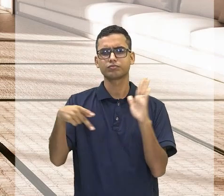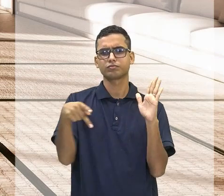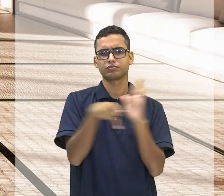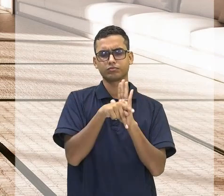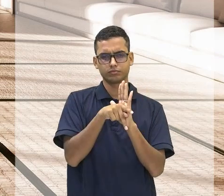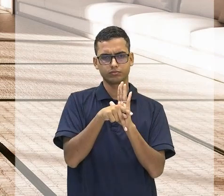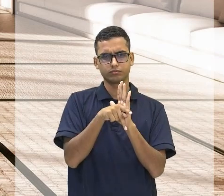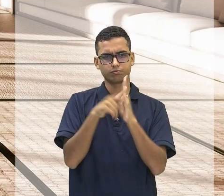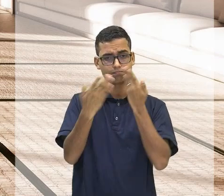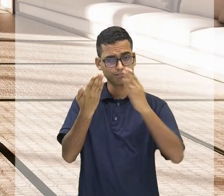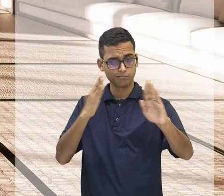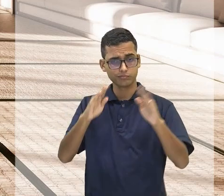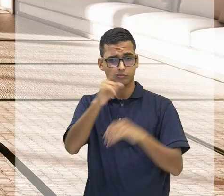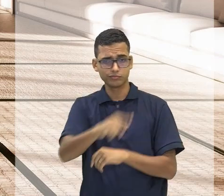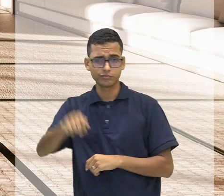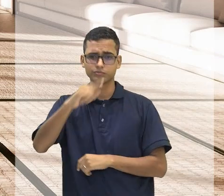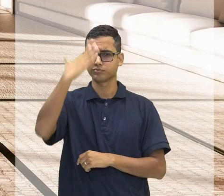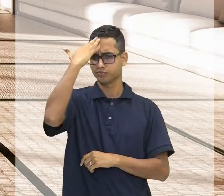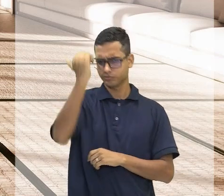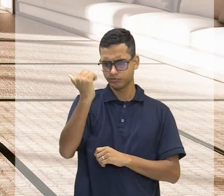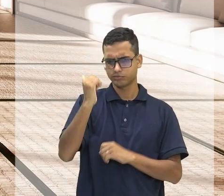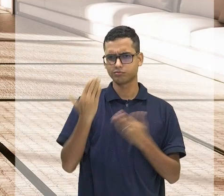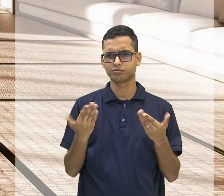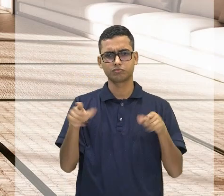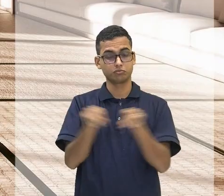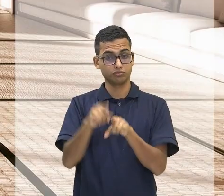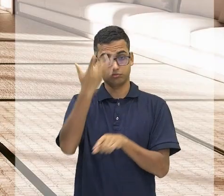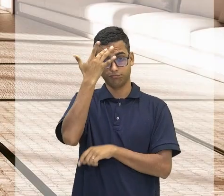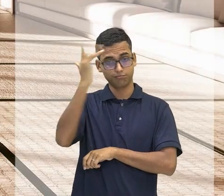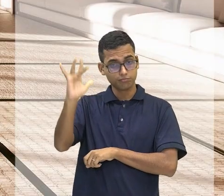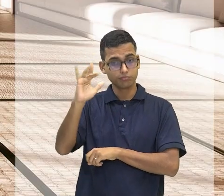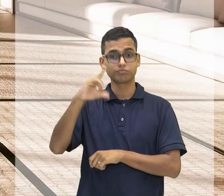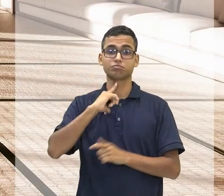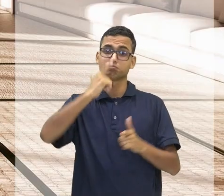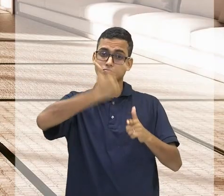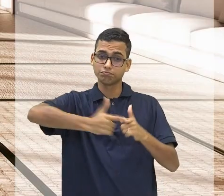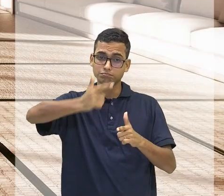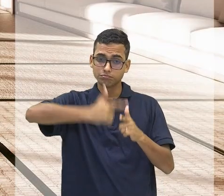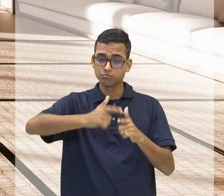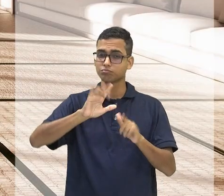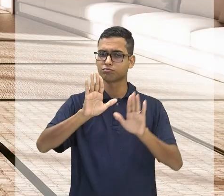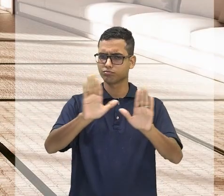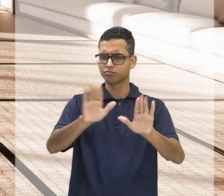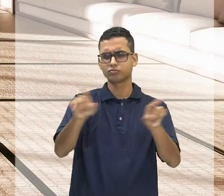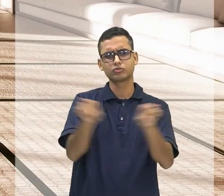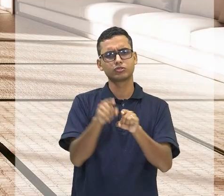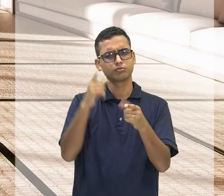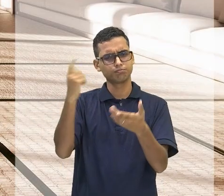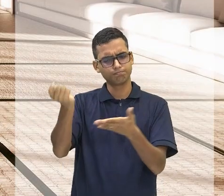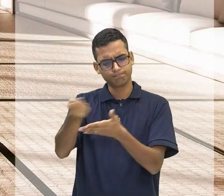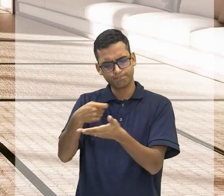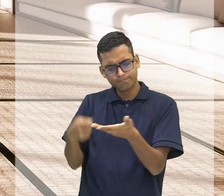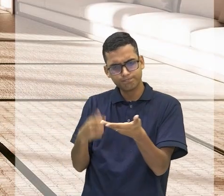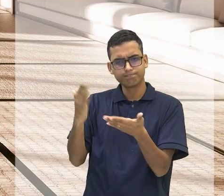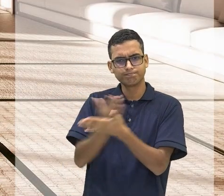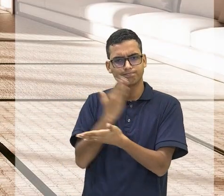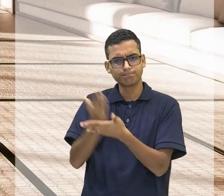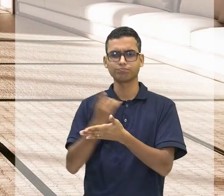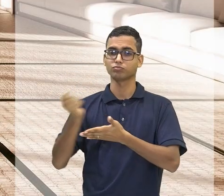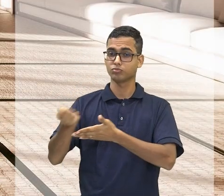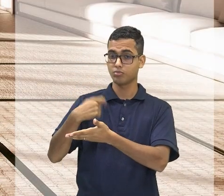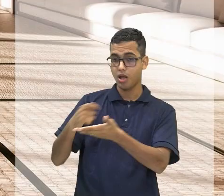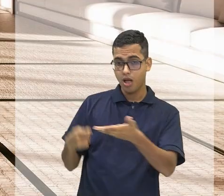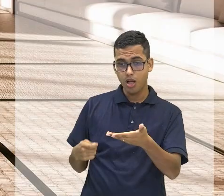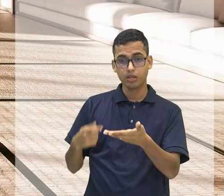karatê? Vocês sabem? Se não sabem, não tem problema, porque eu já peço que vocês peguem o caderno, a caneta e já façam as